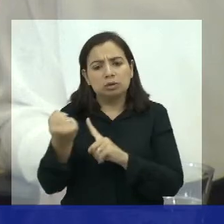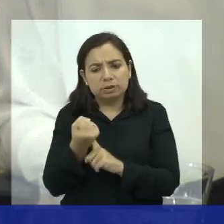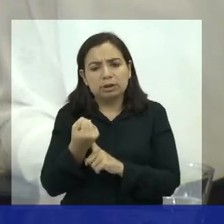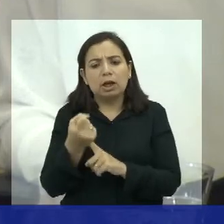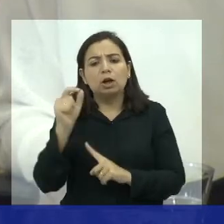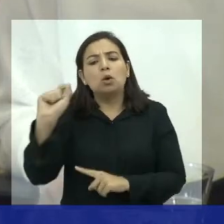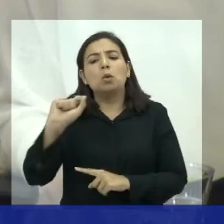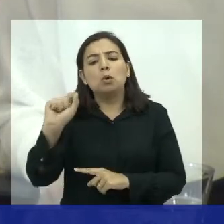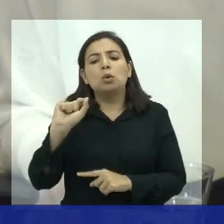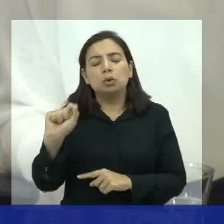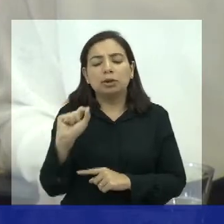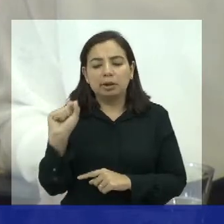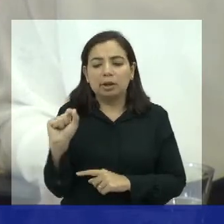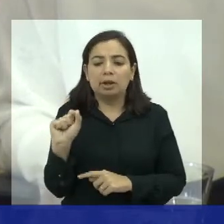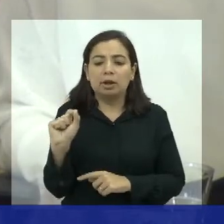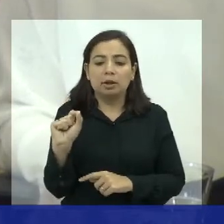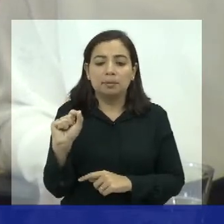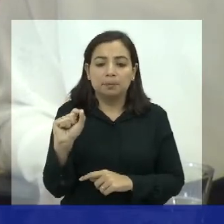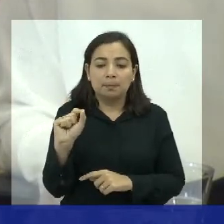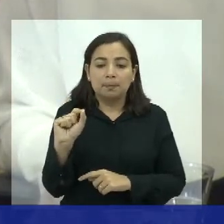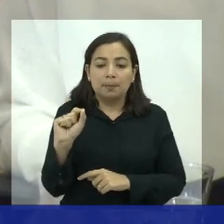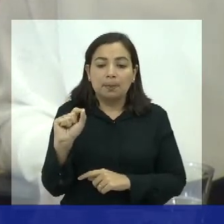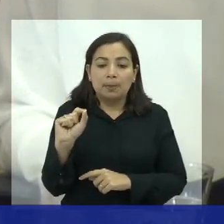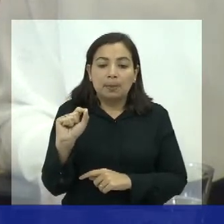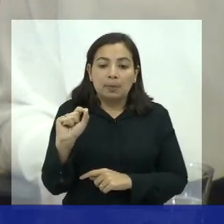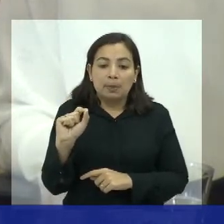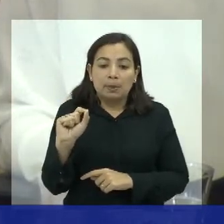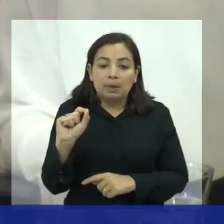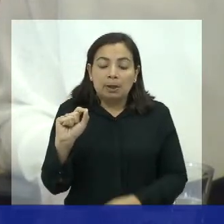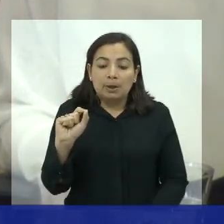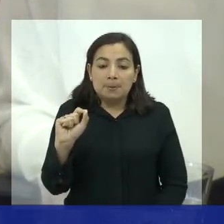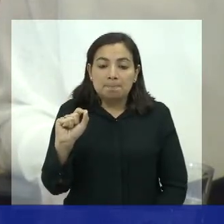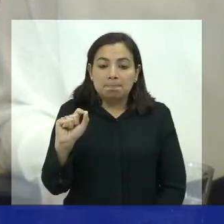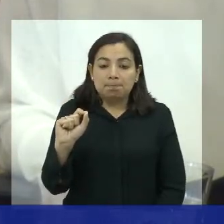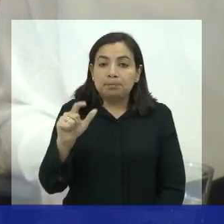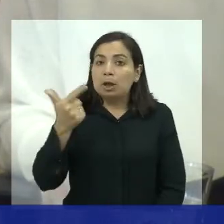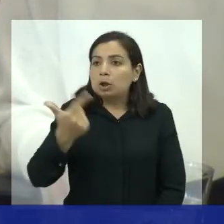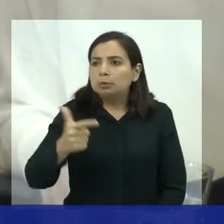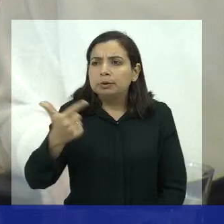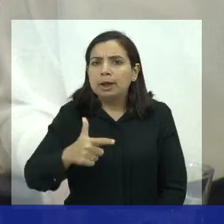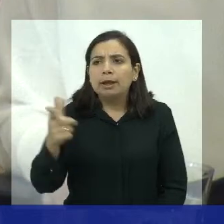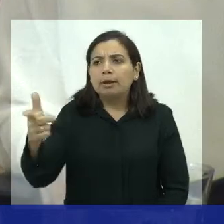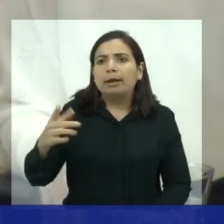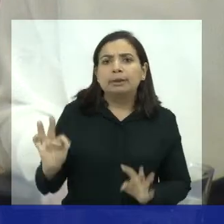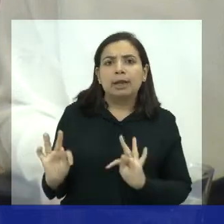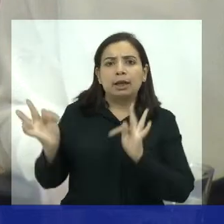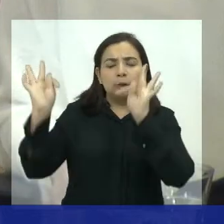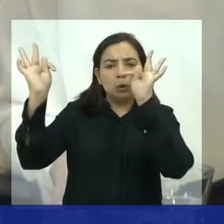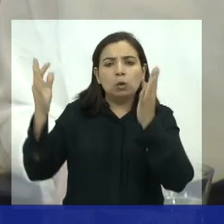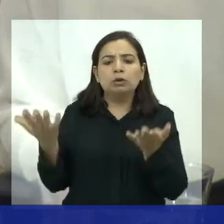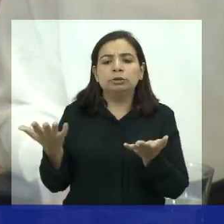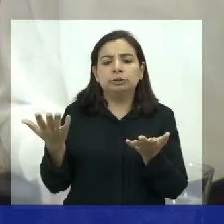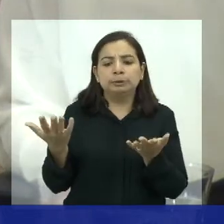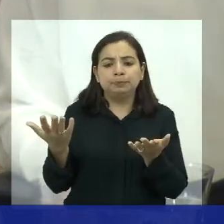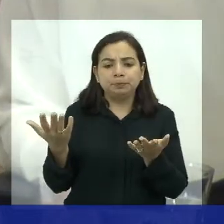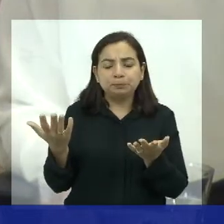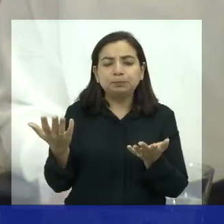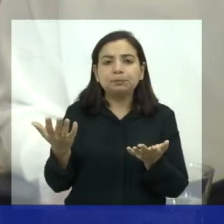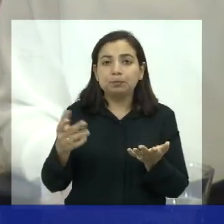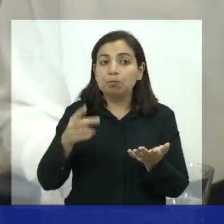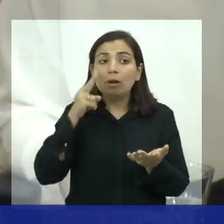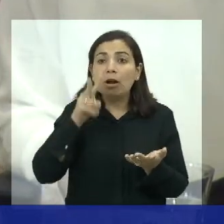está inserida, né, dentro de uma tecnologia, a gente não vê a sociedade tendo